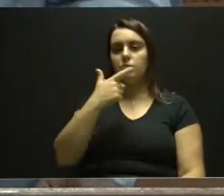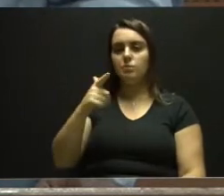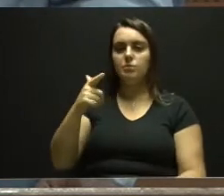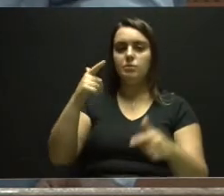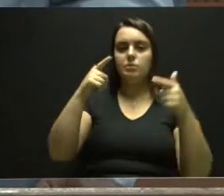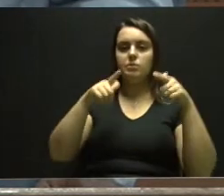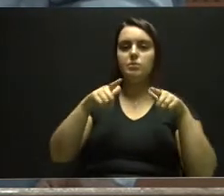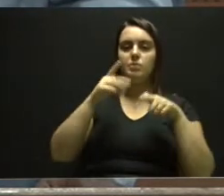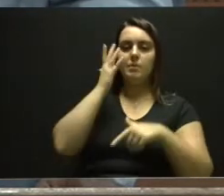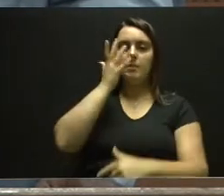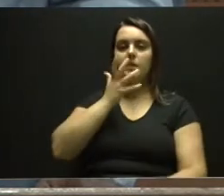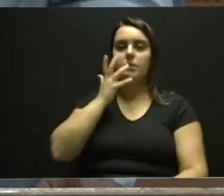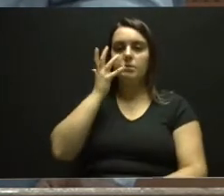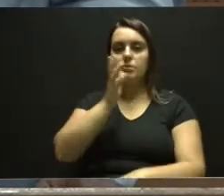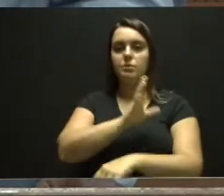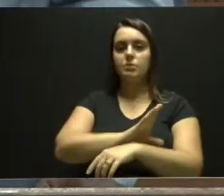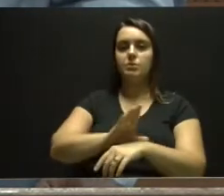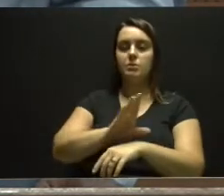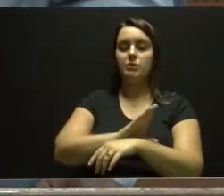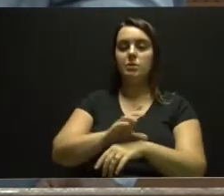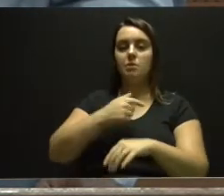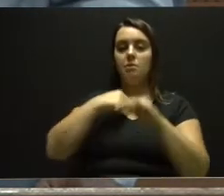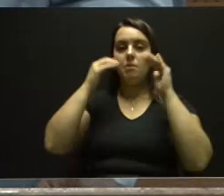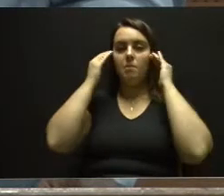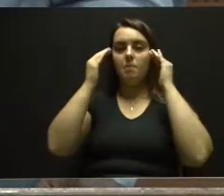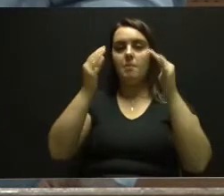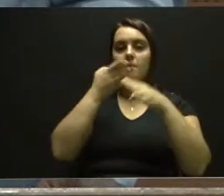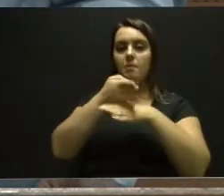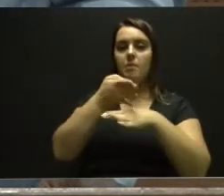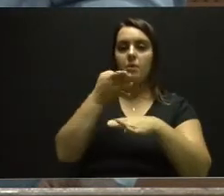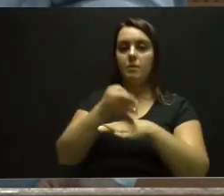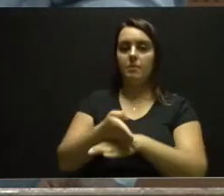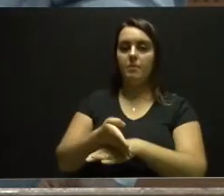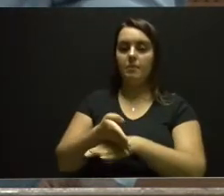seminários eu tive a honra de participar